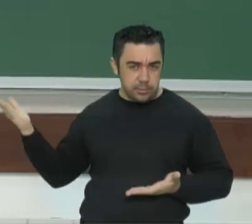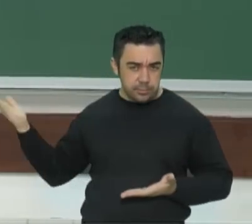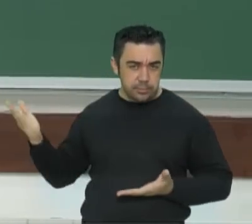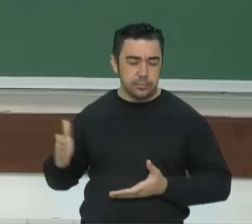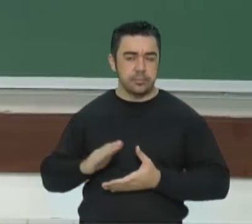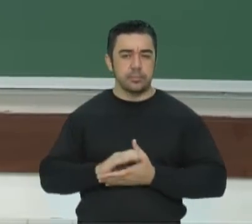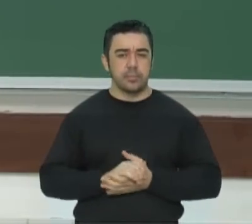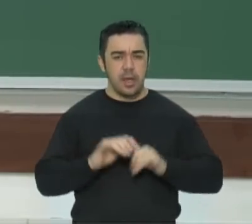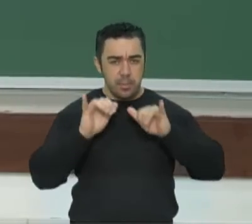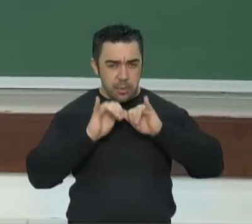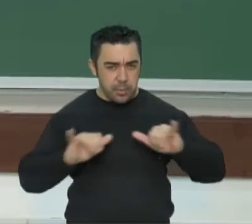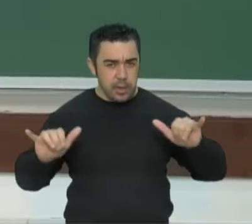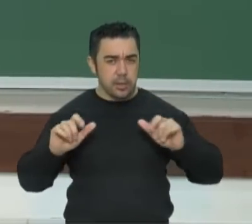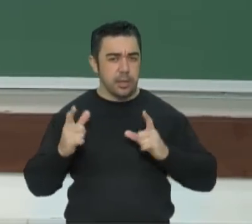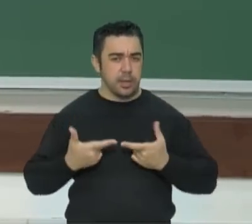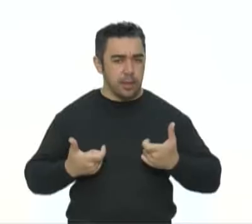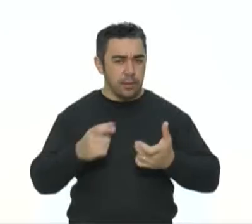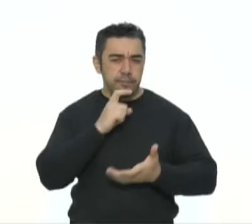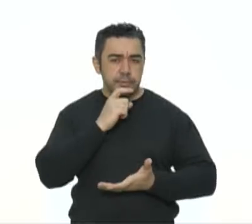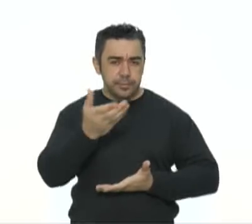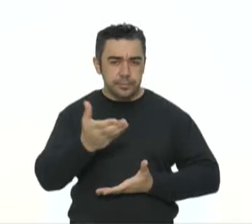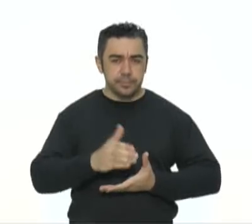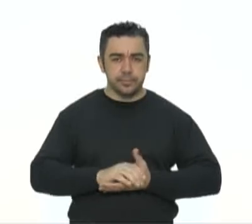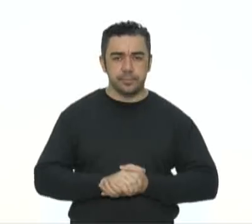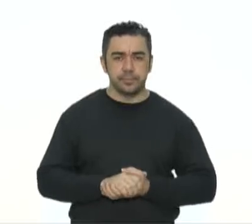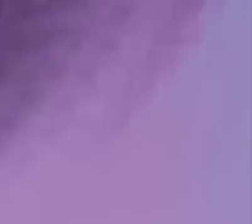ele ser propaganda da Guerra Fria.